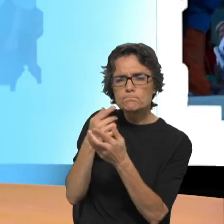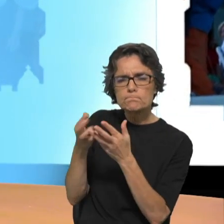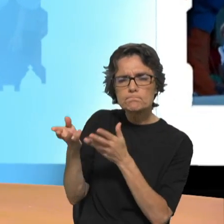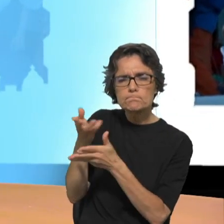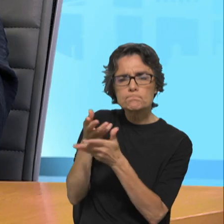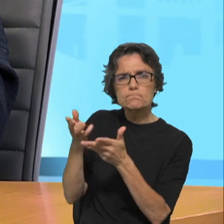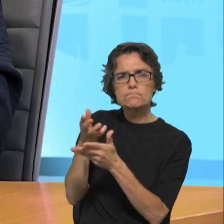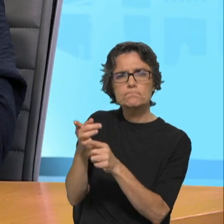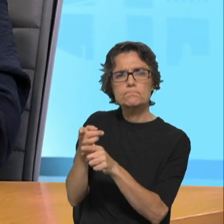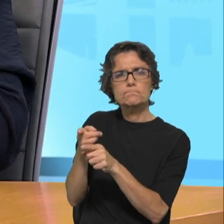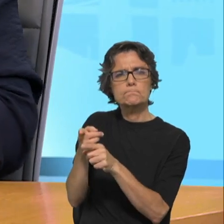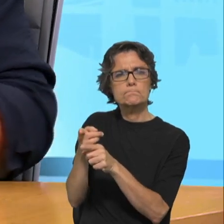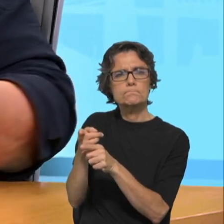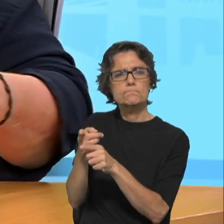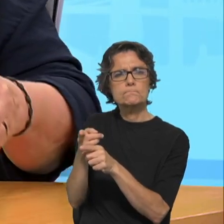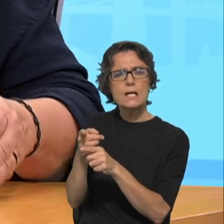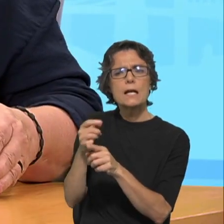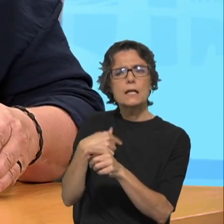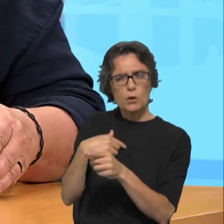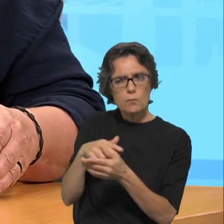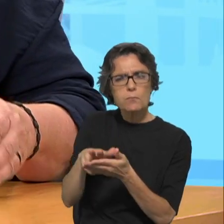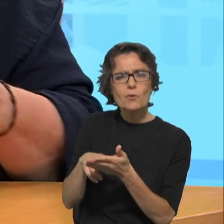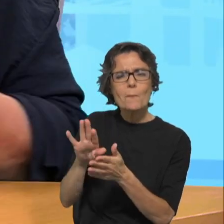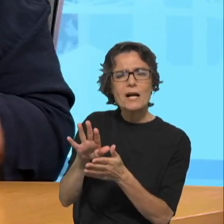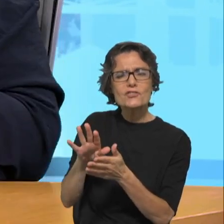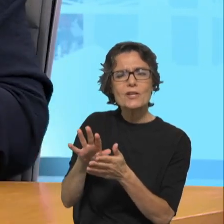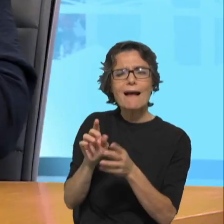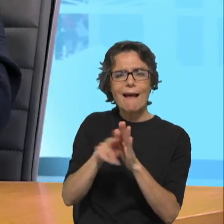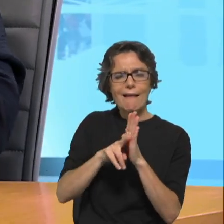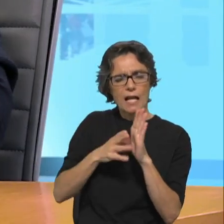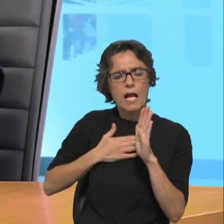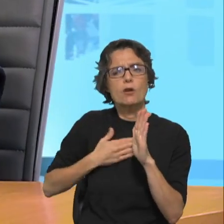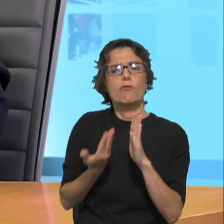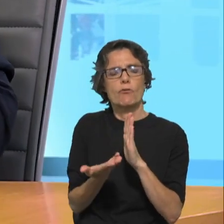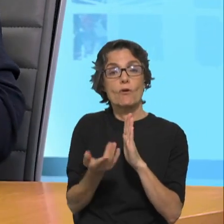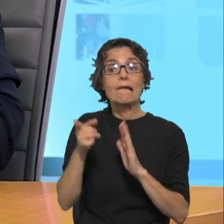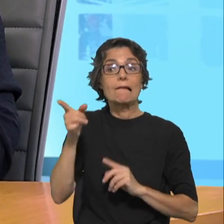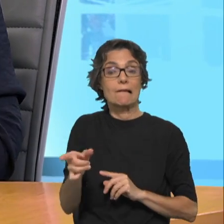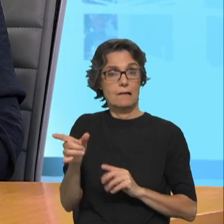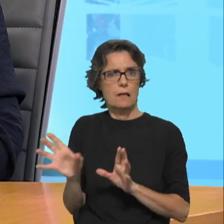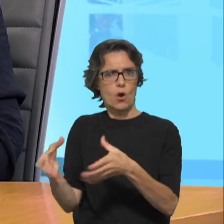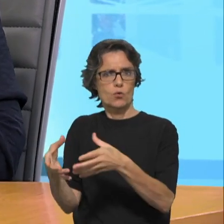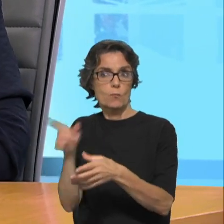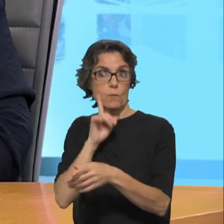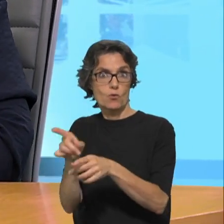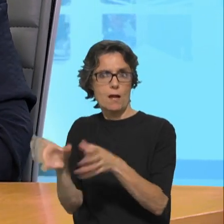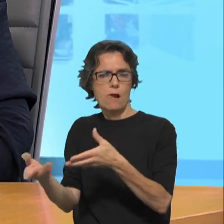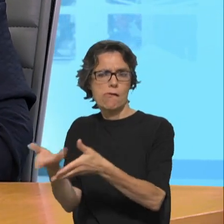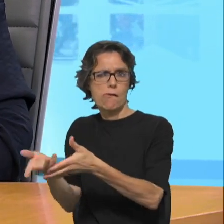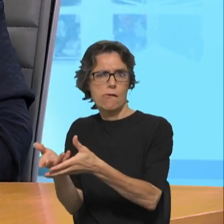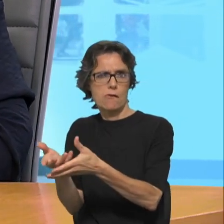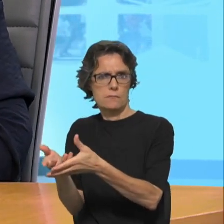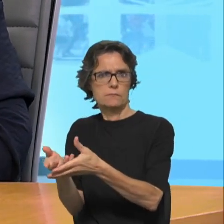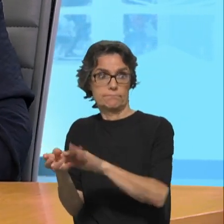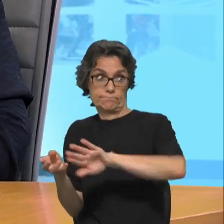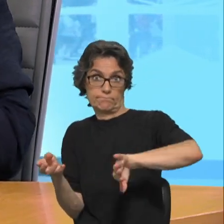fazer, muito bem, aprovo, mas será desta forma. Elas têm uma pequena conversa entre elas, e isto estamos